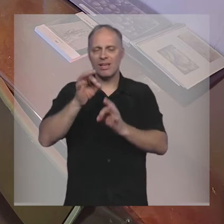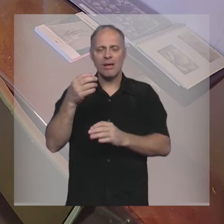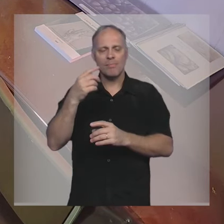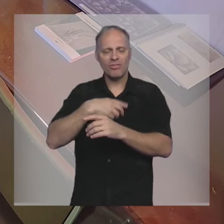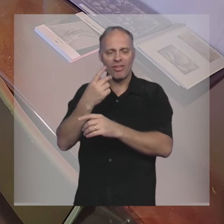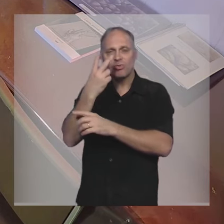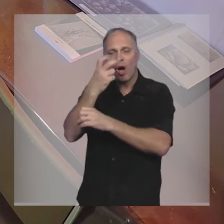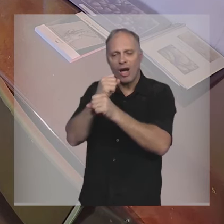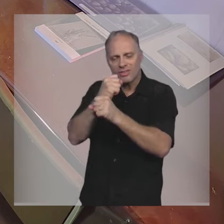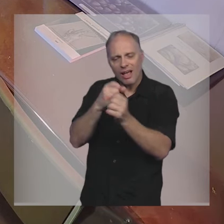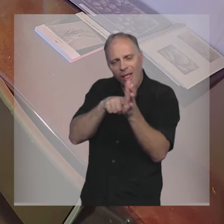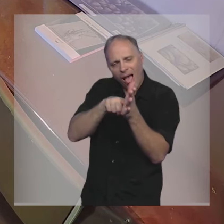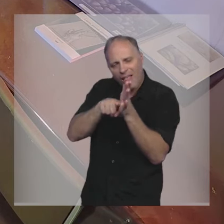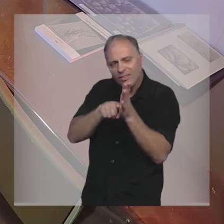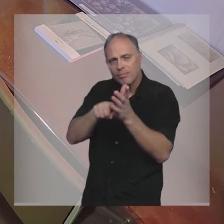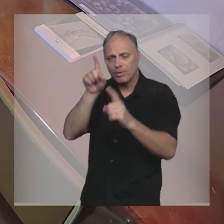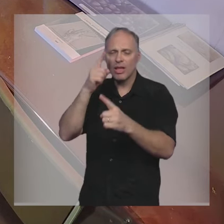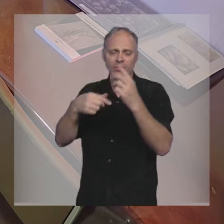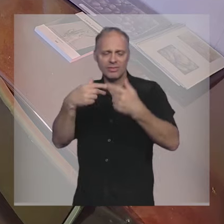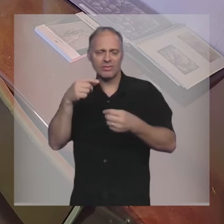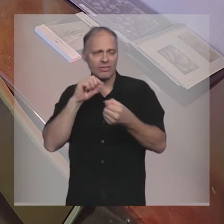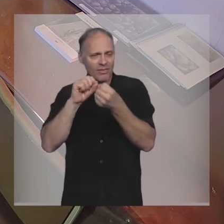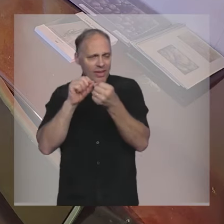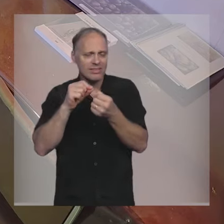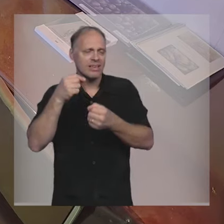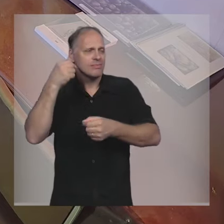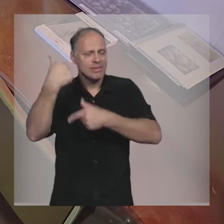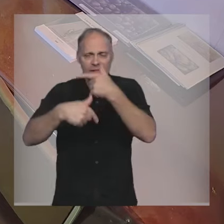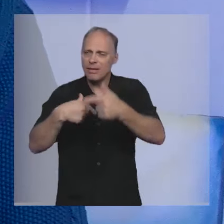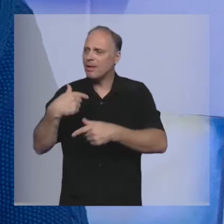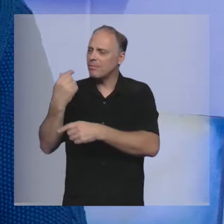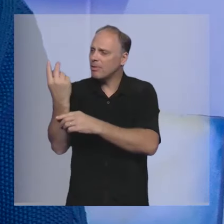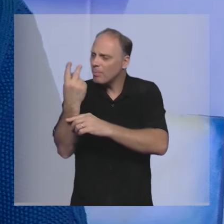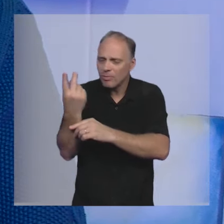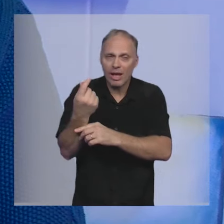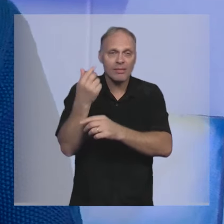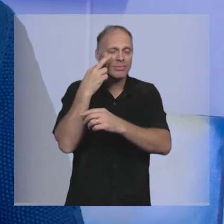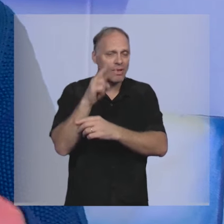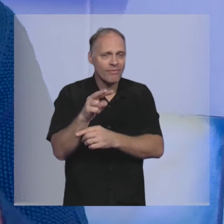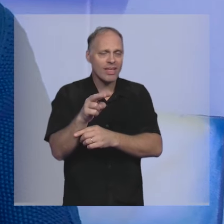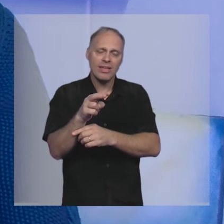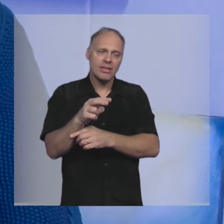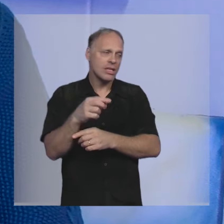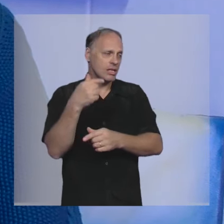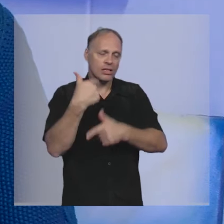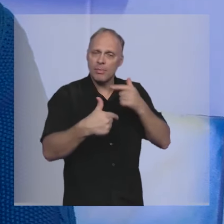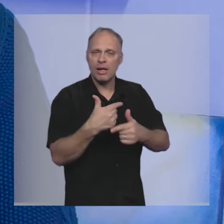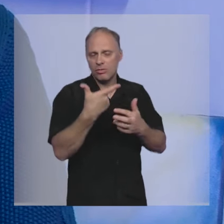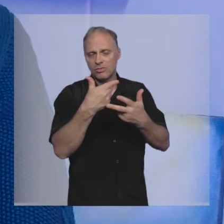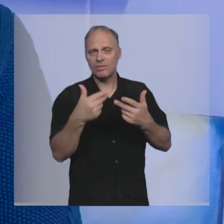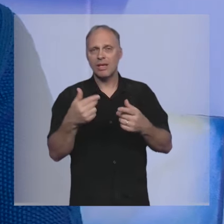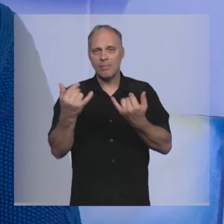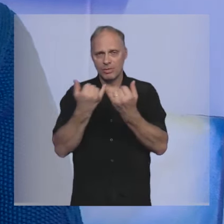consegue resolver as questões que te aparecem. Então, mas agora ele está assim, já tudo